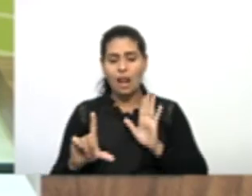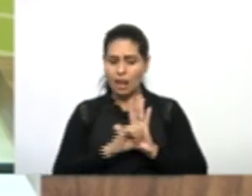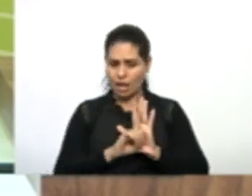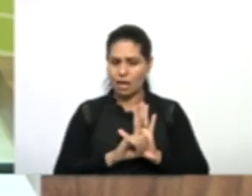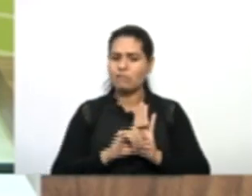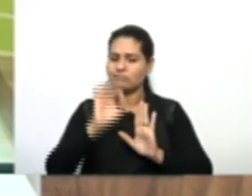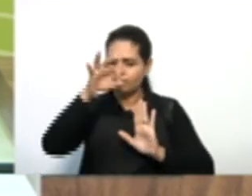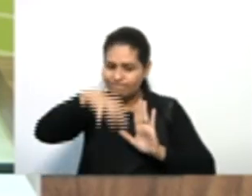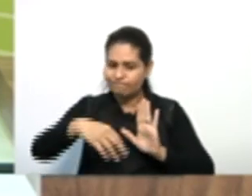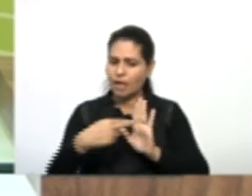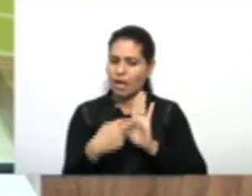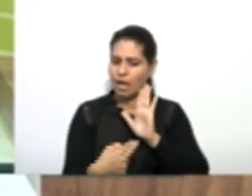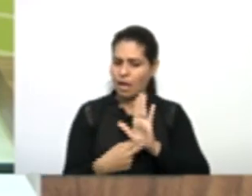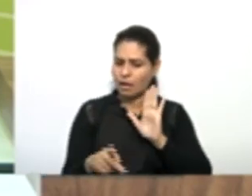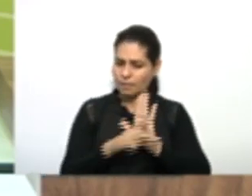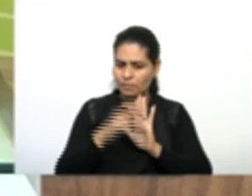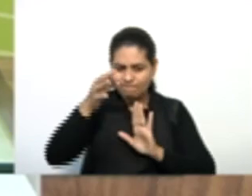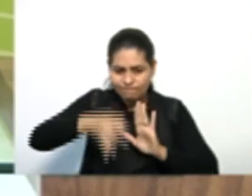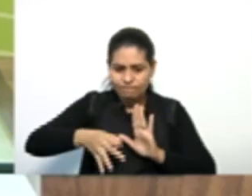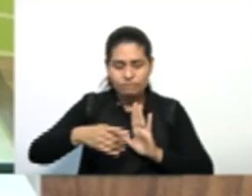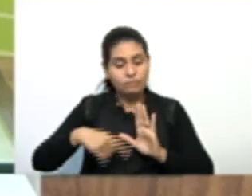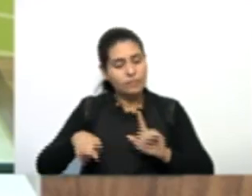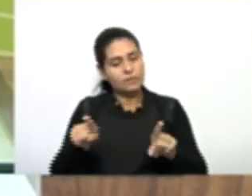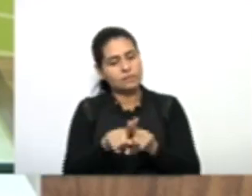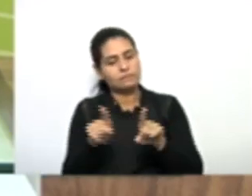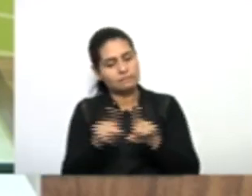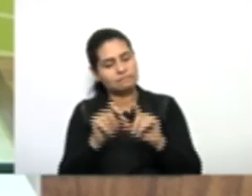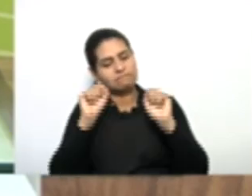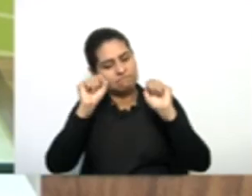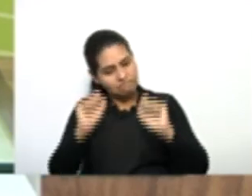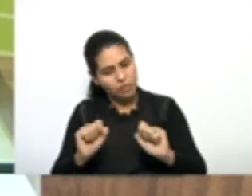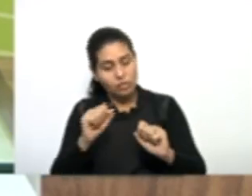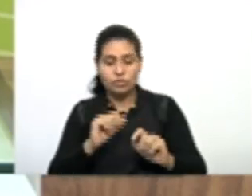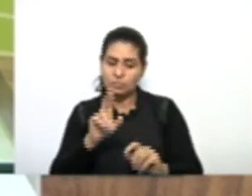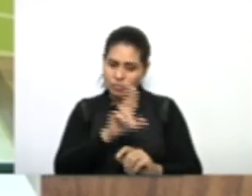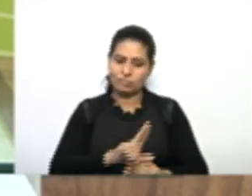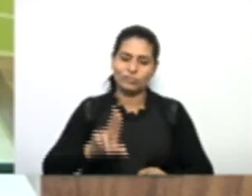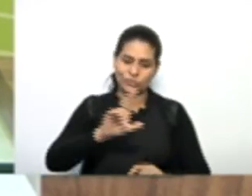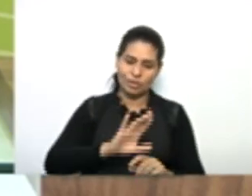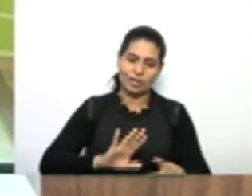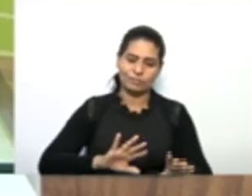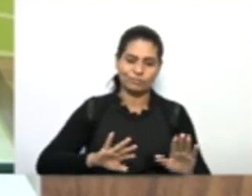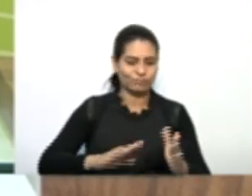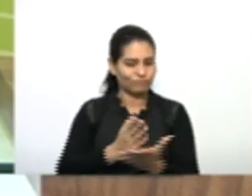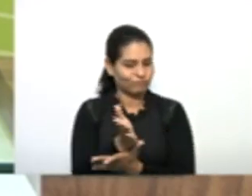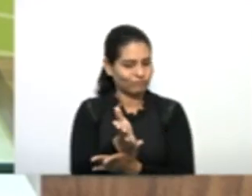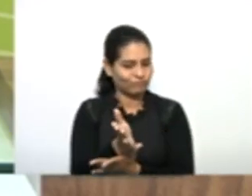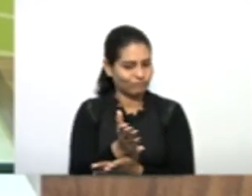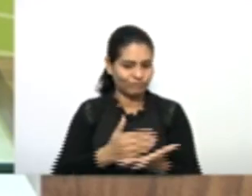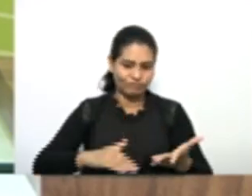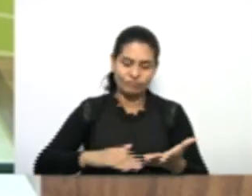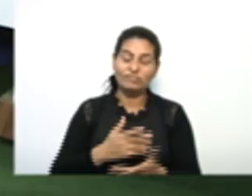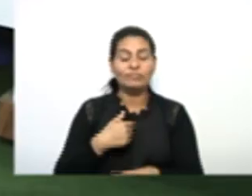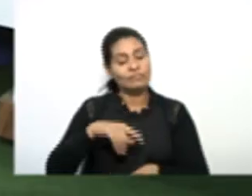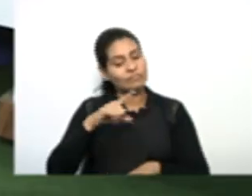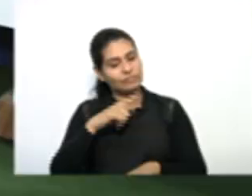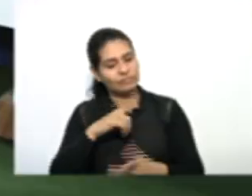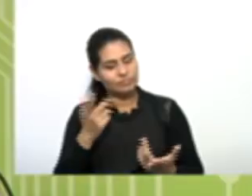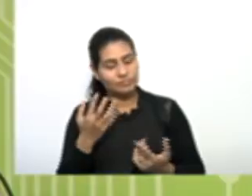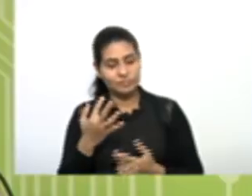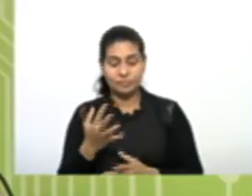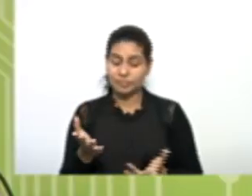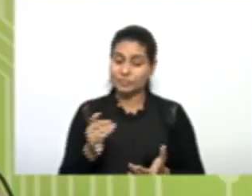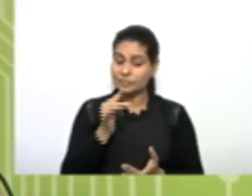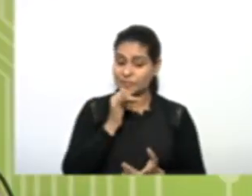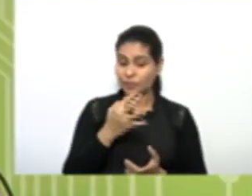legítima, ela tem uma finalidade muito justa, mas que também pode ser utilizada dessa outra maneira que a gente tem falado aqui. Sim, e o conhecimento